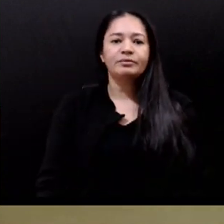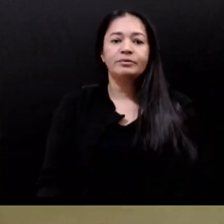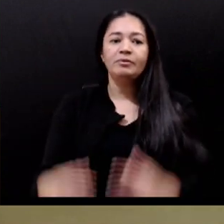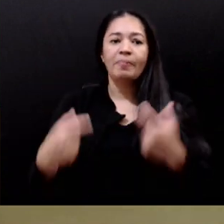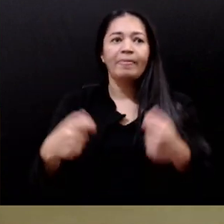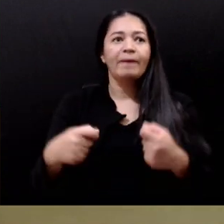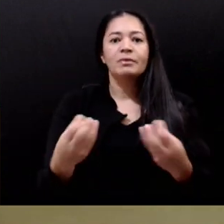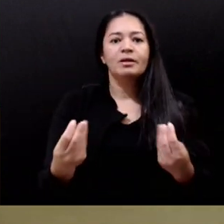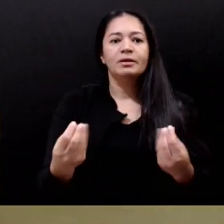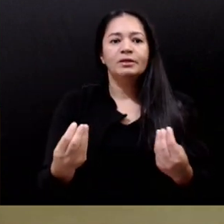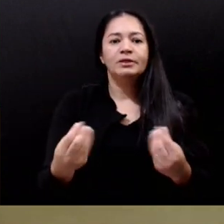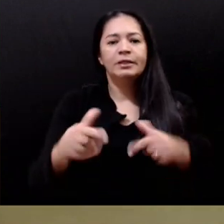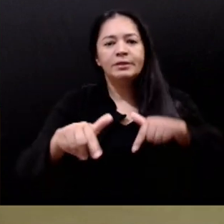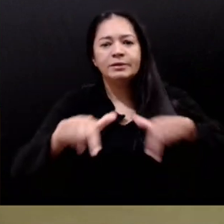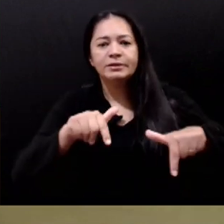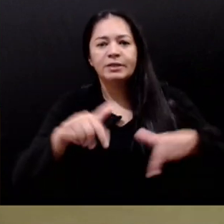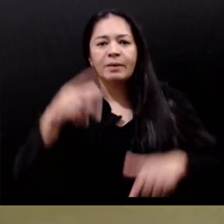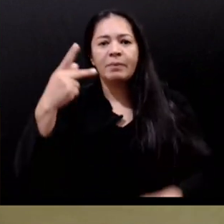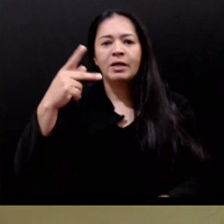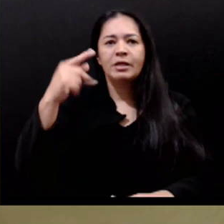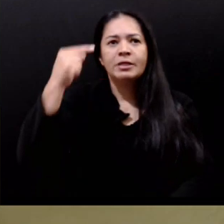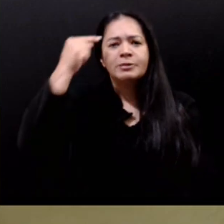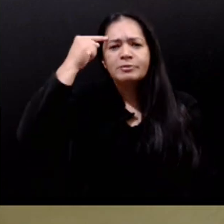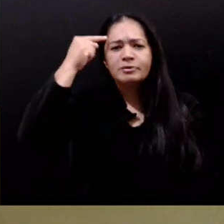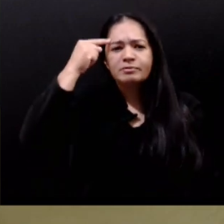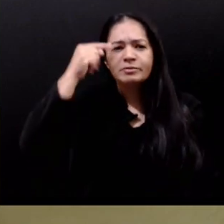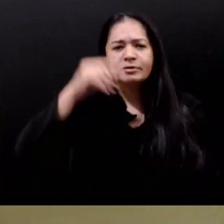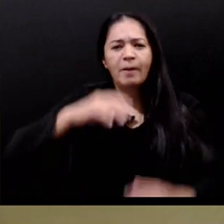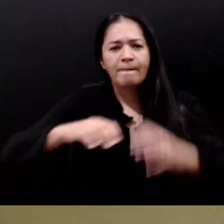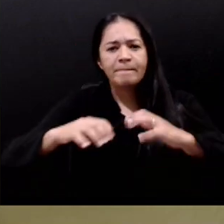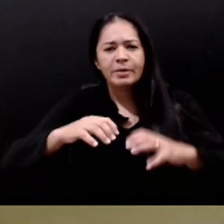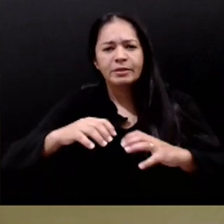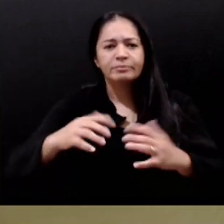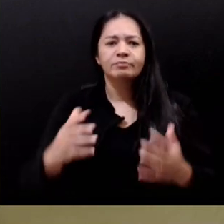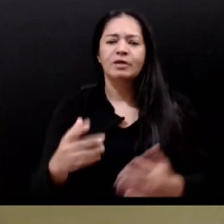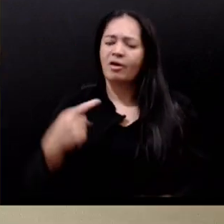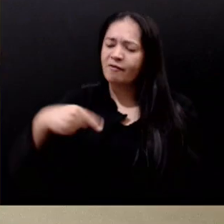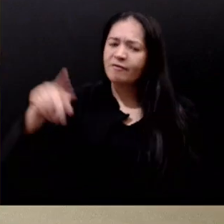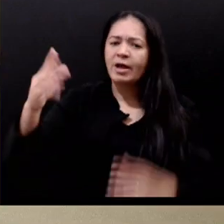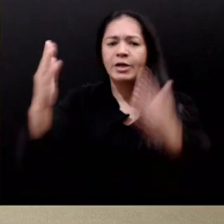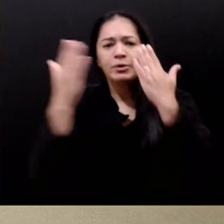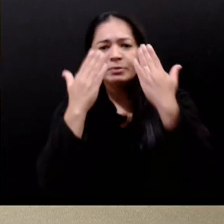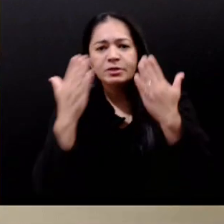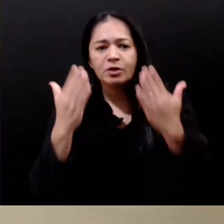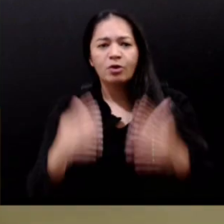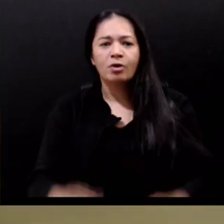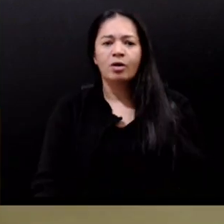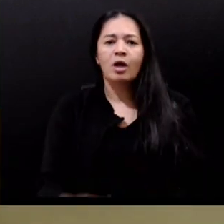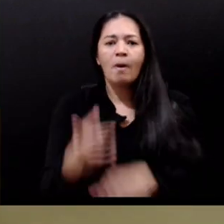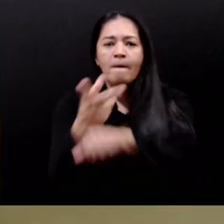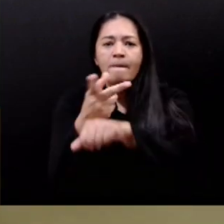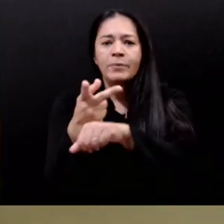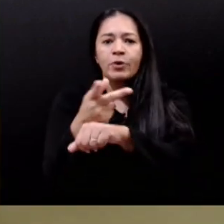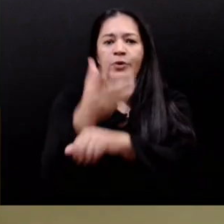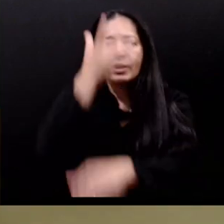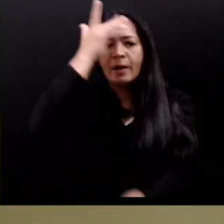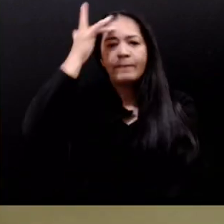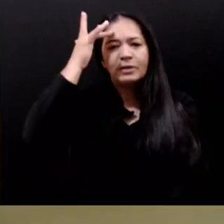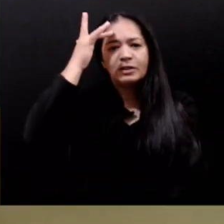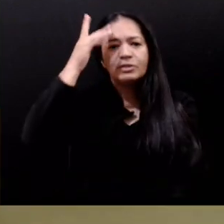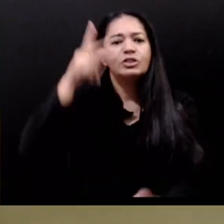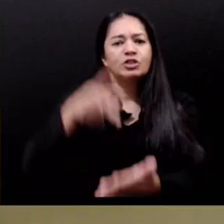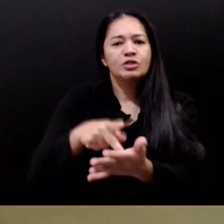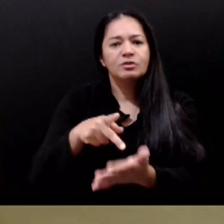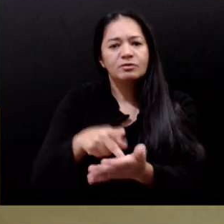a sua cabecinha, tem alguma coisa mexendo no seu psiquê? Vai no psicólogo, né. Busque alguém que realmente vai te